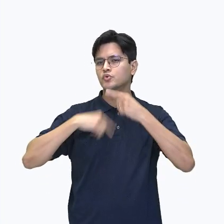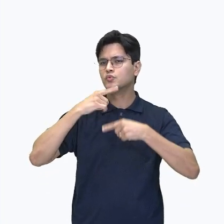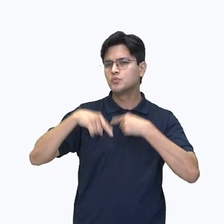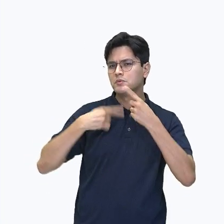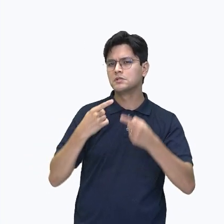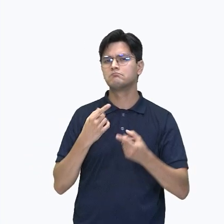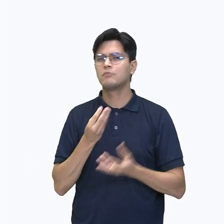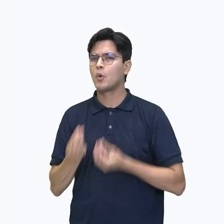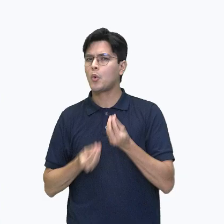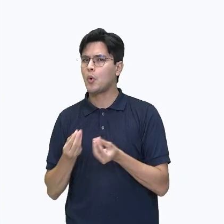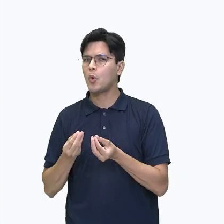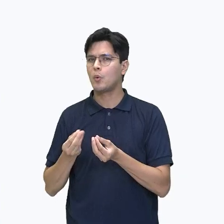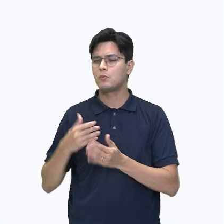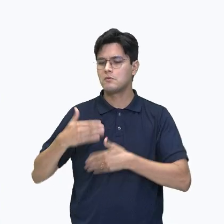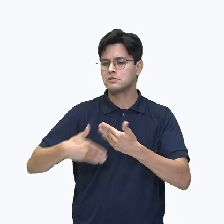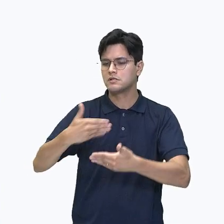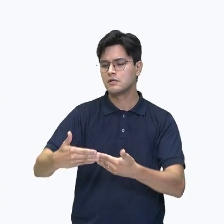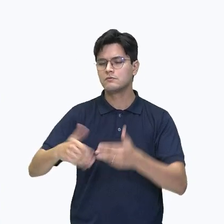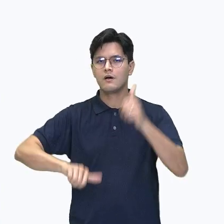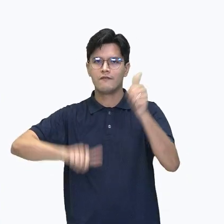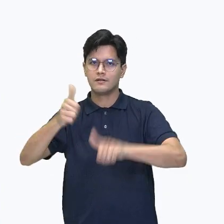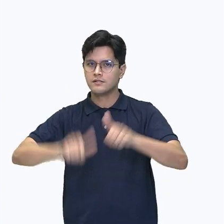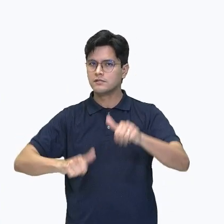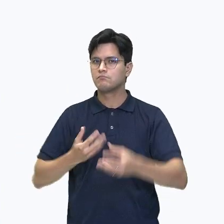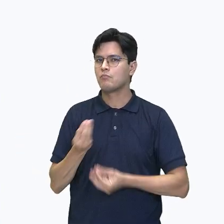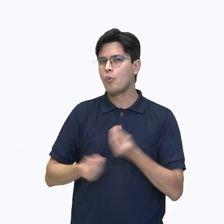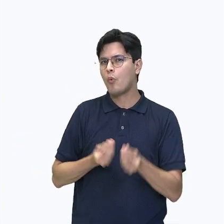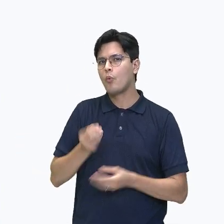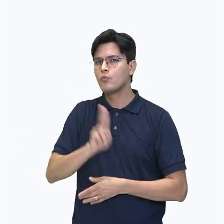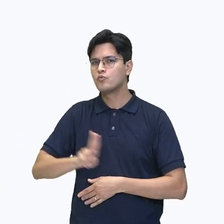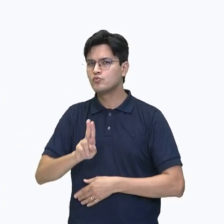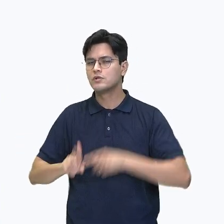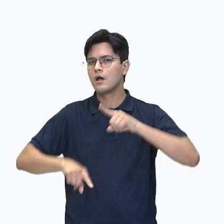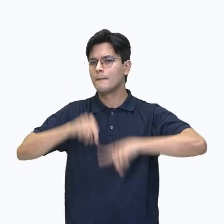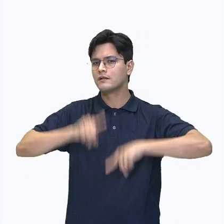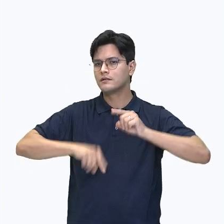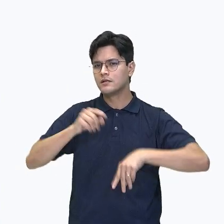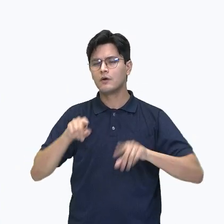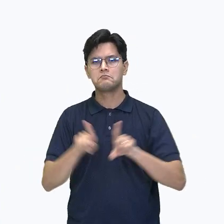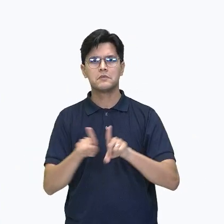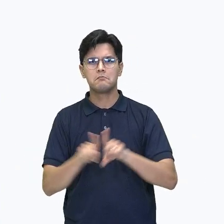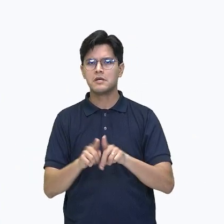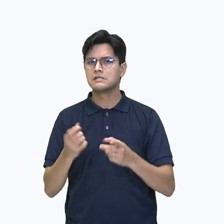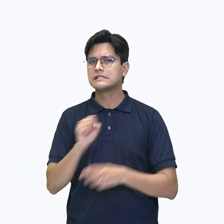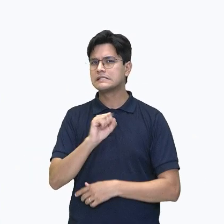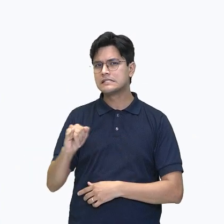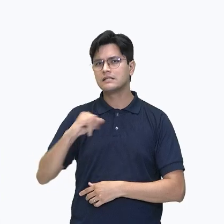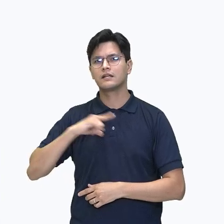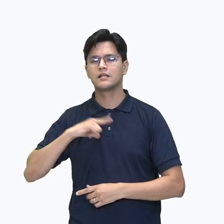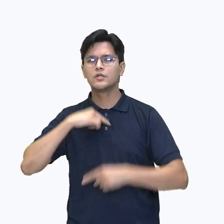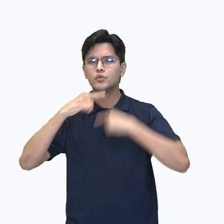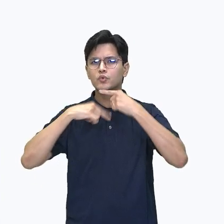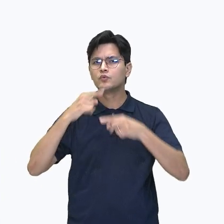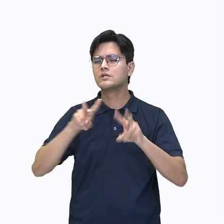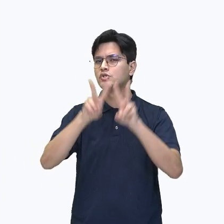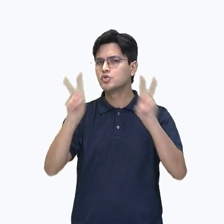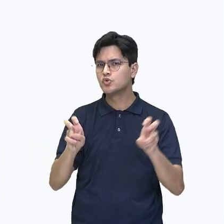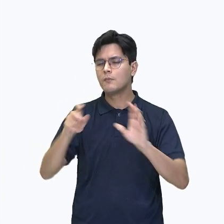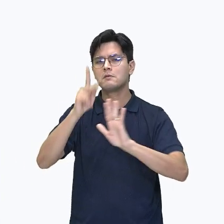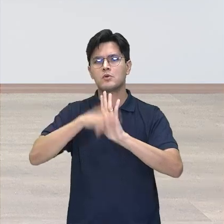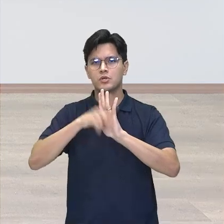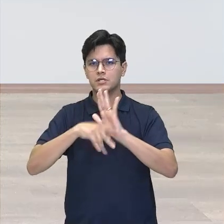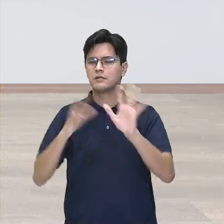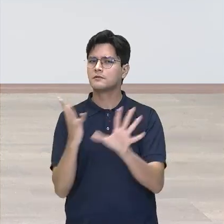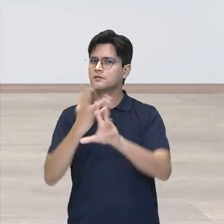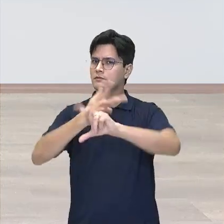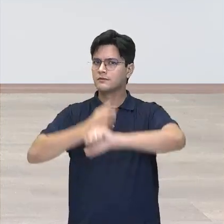como utilizar os materiais, sobre os projetos interdisciplinares, né, professora Ellen? Fiquem à vontade, entrem em contato que a gente vai